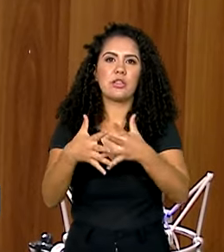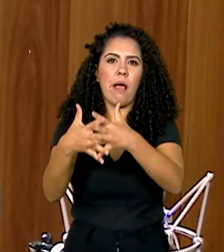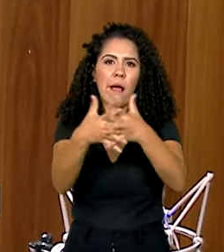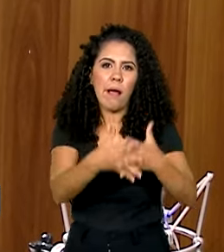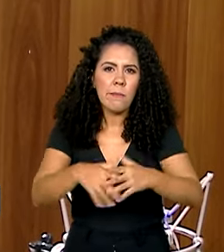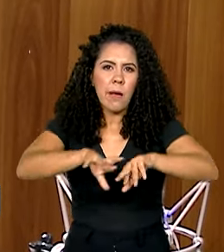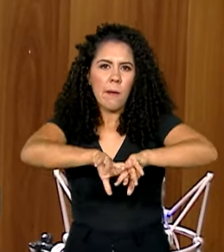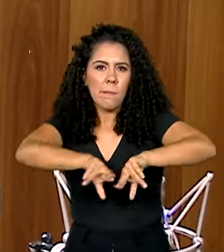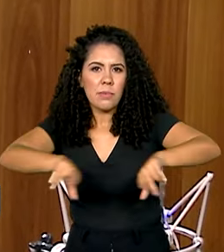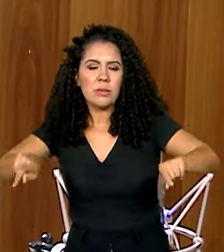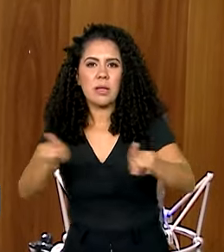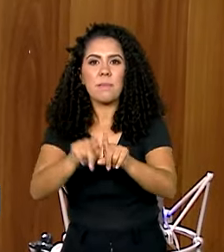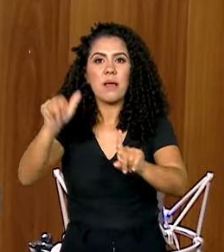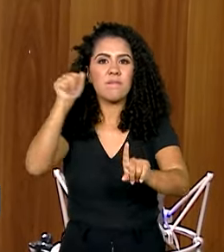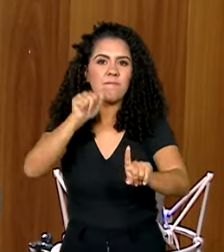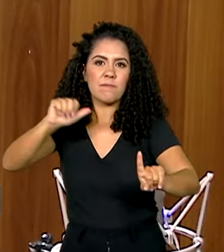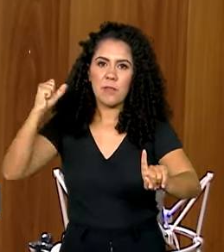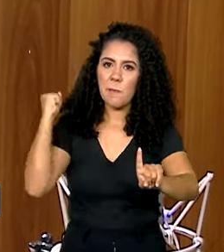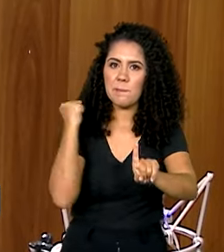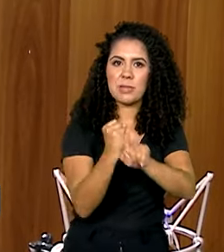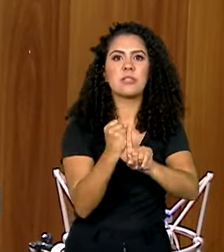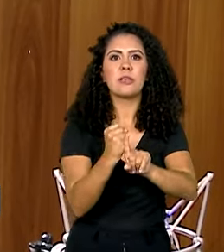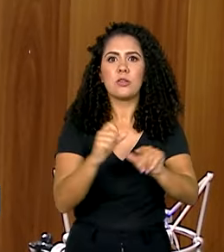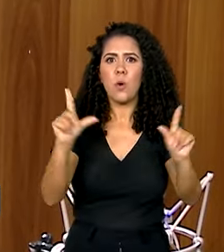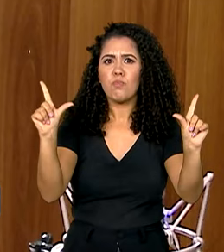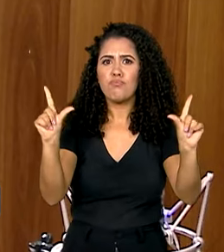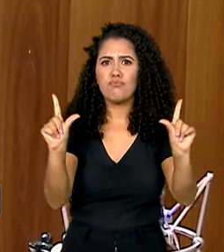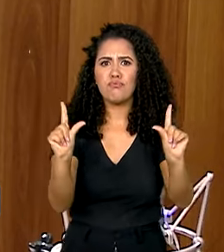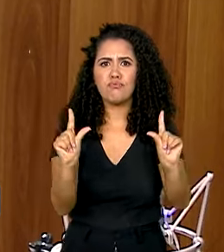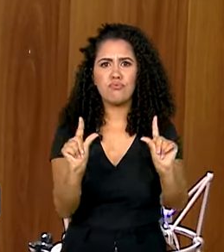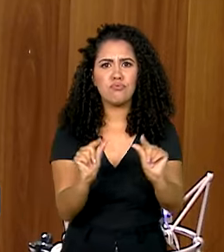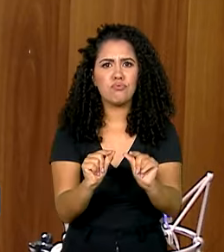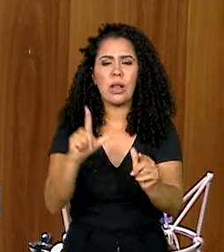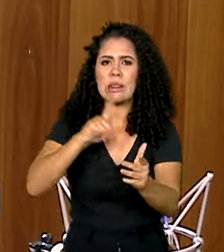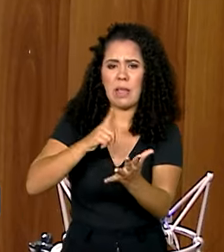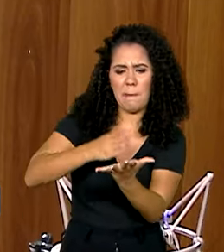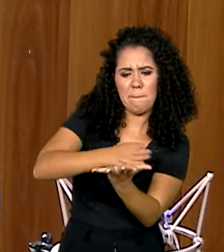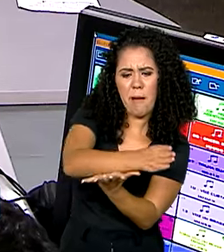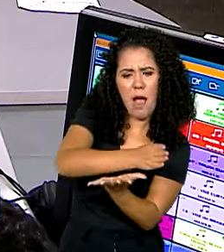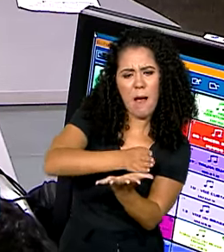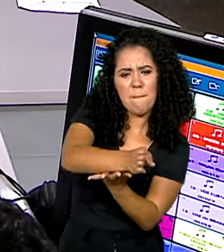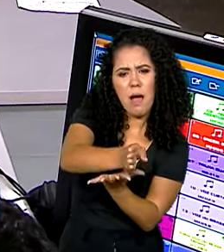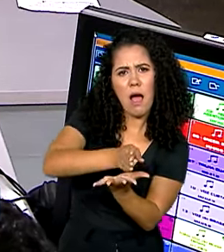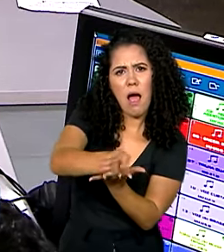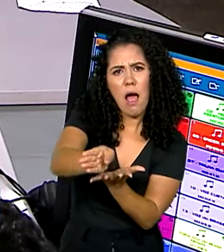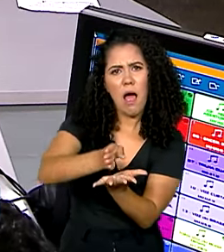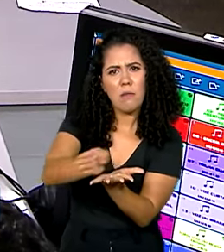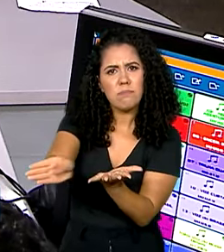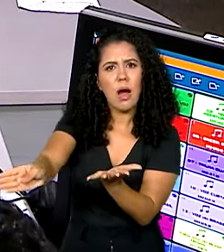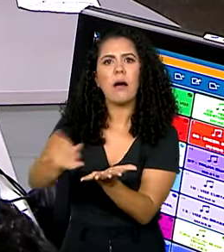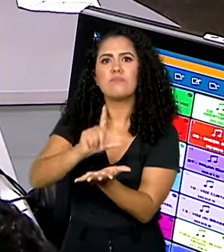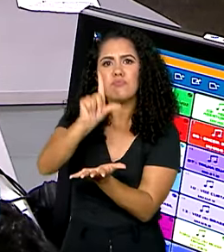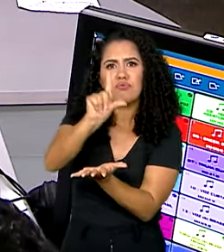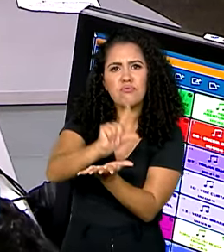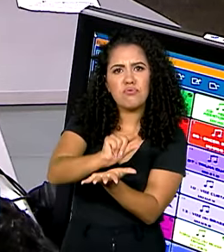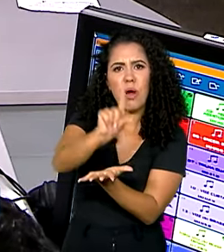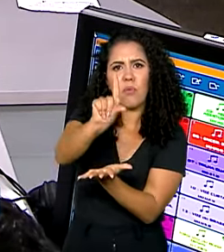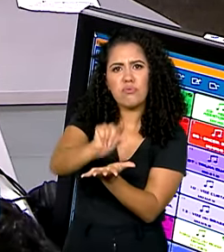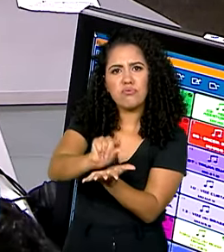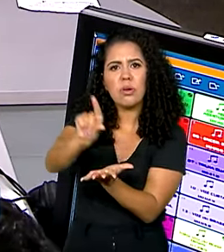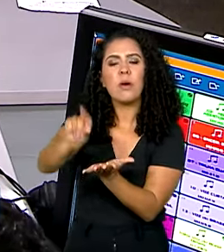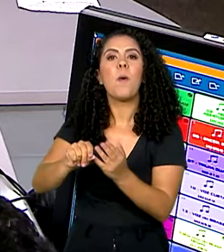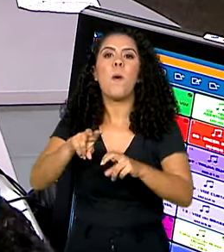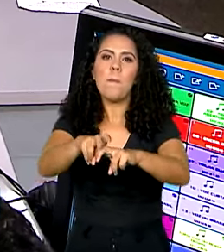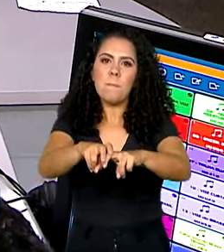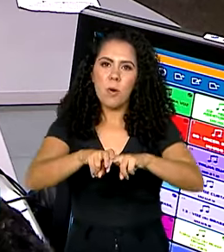de feminicídios. Então foram reduções em todos os índices, como consequência do trabalho que